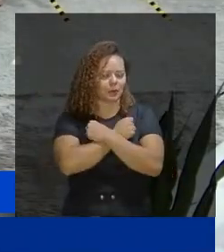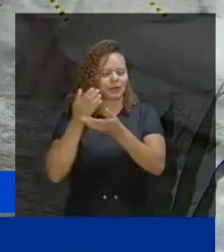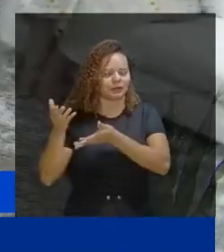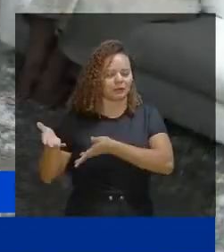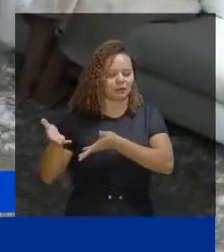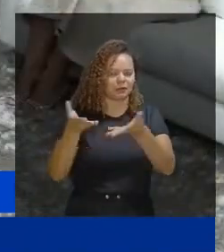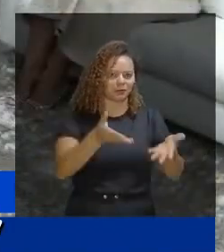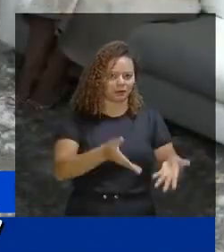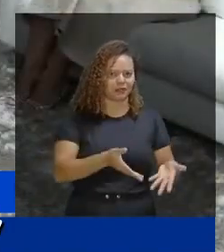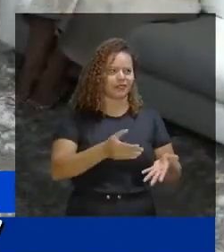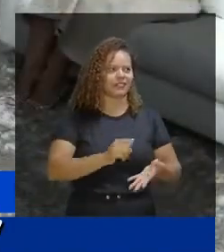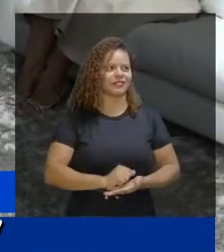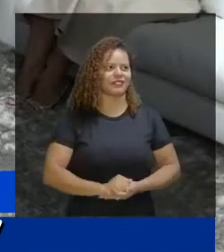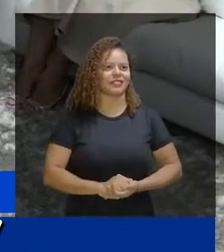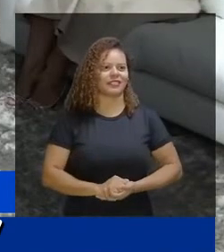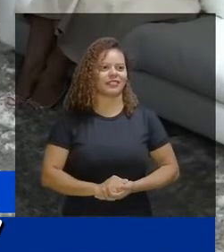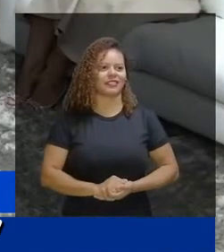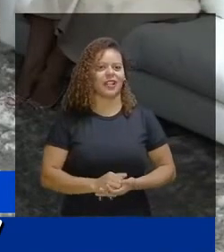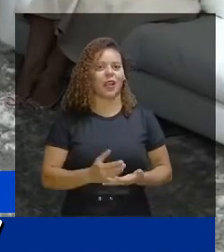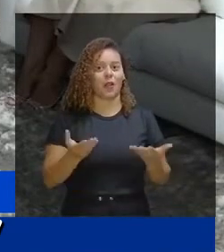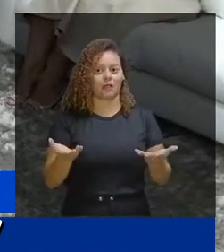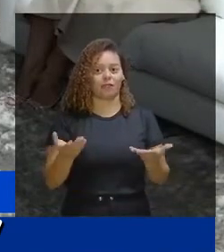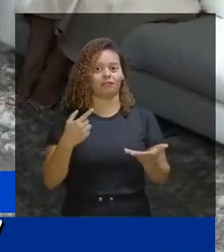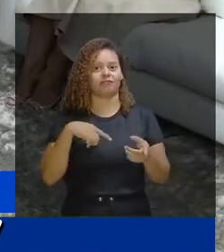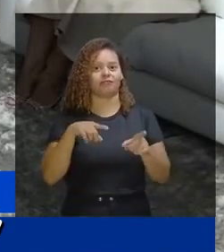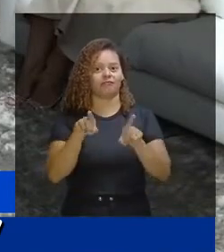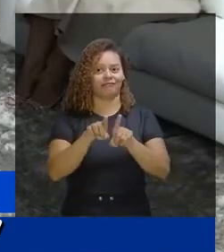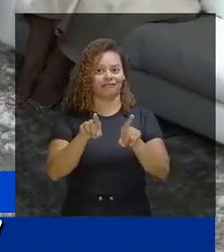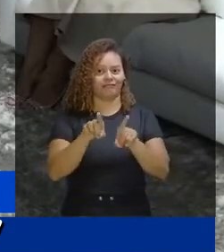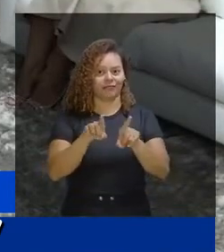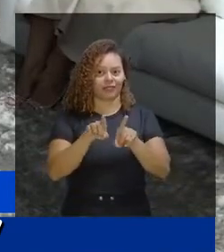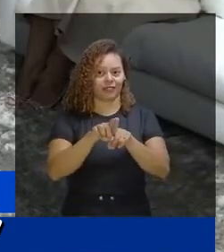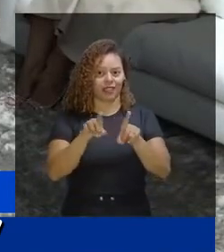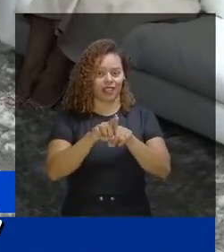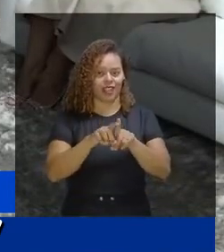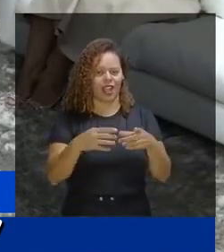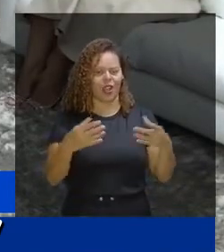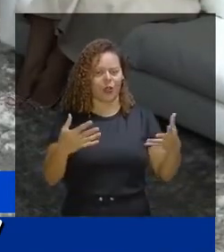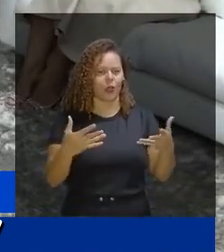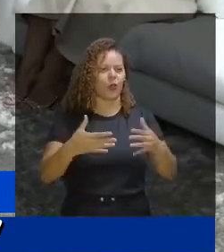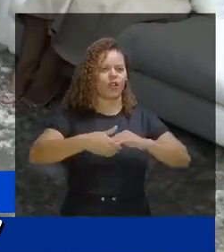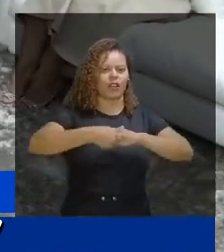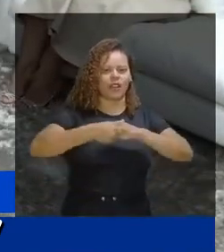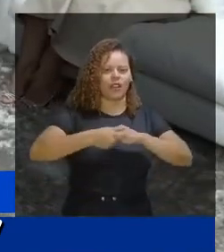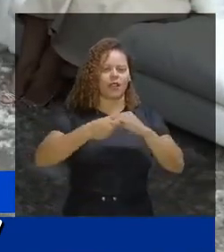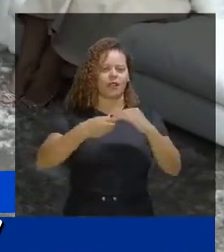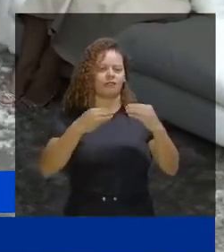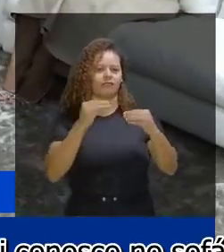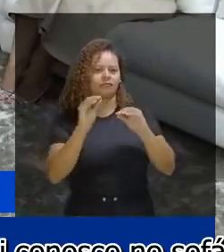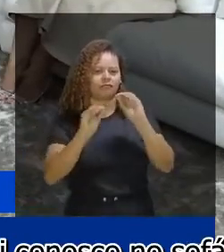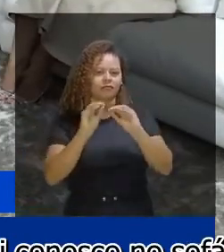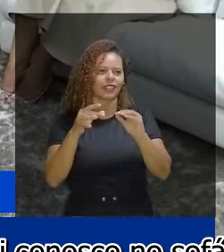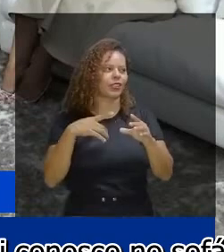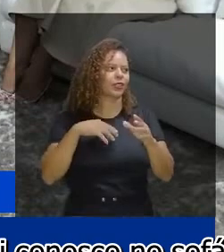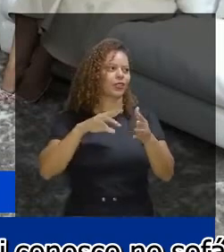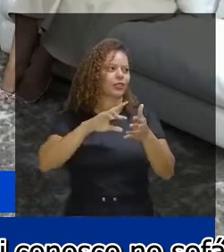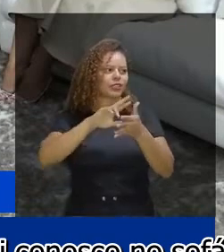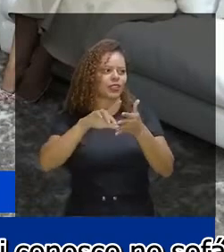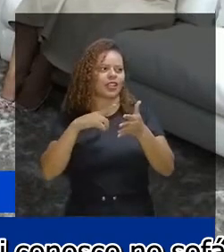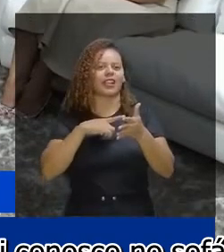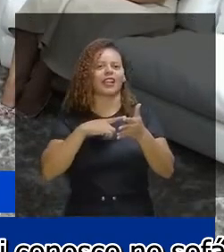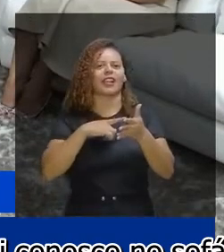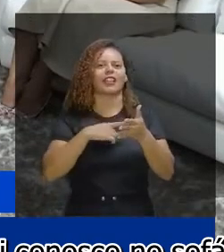bem-vindo. Eu quero também registrar... Com a palavra, o desembargador João Lages, presidente do TRE Amapá. Cada um, na pessoa da